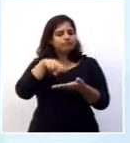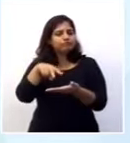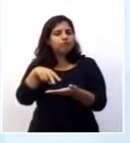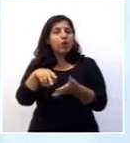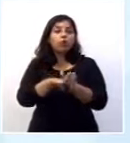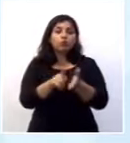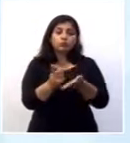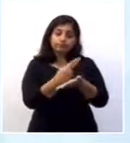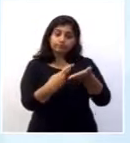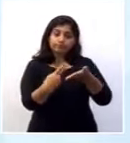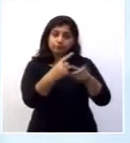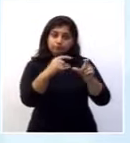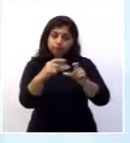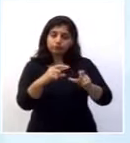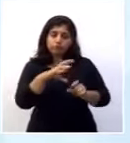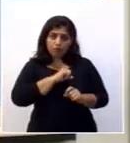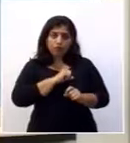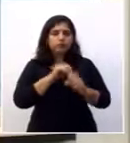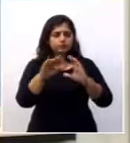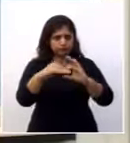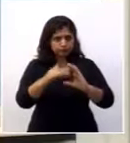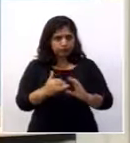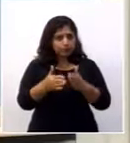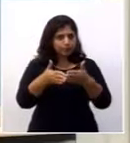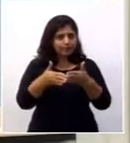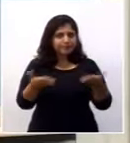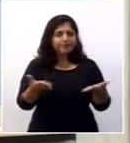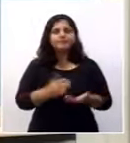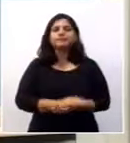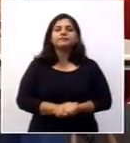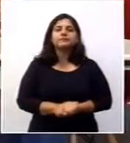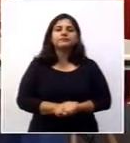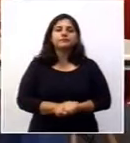gibi. Escrevam para nós aqui, por favor.